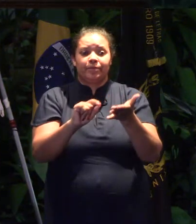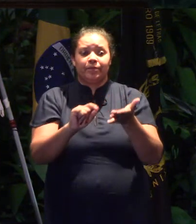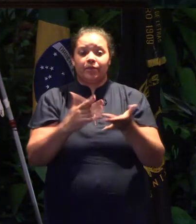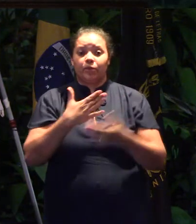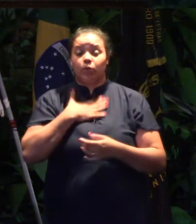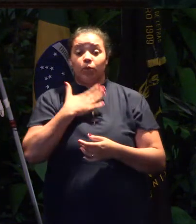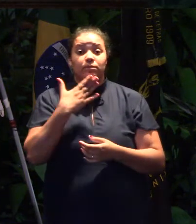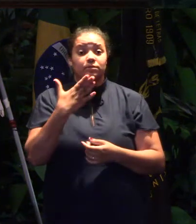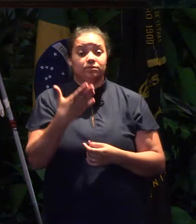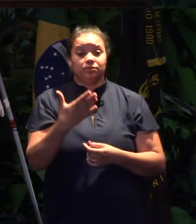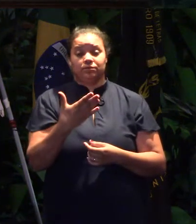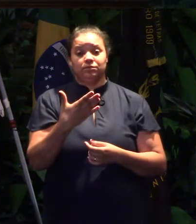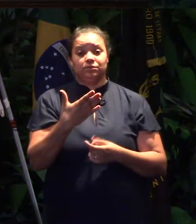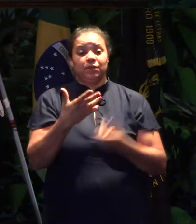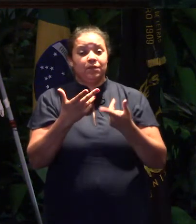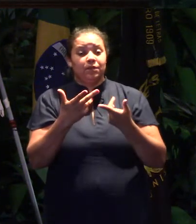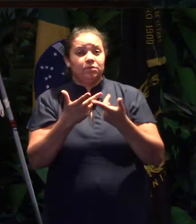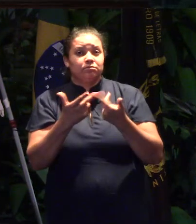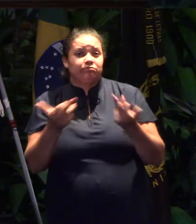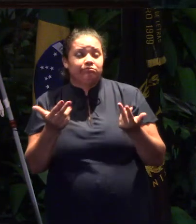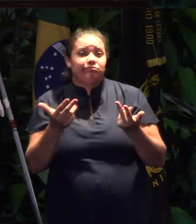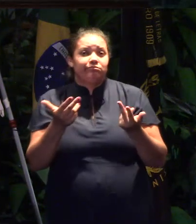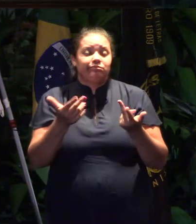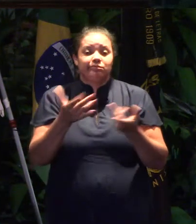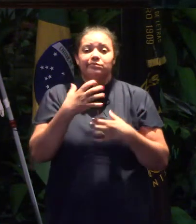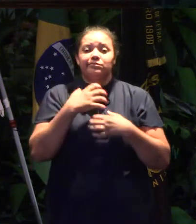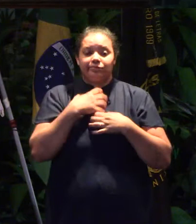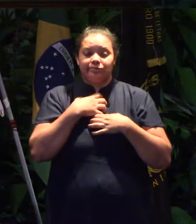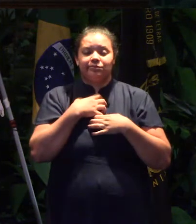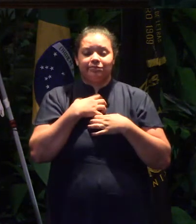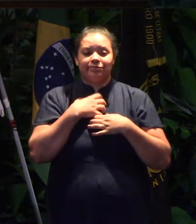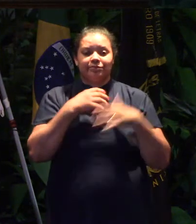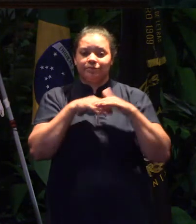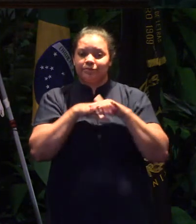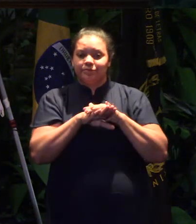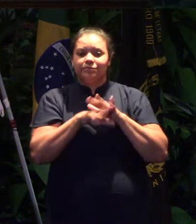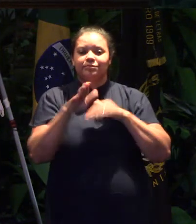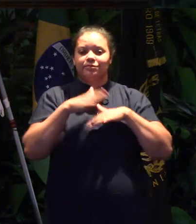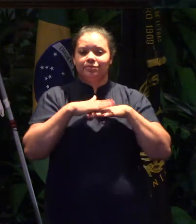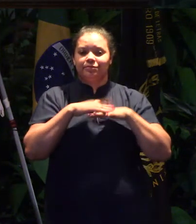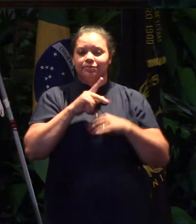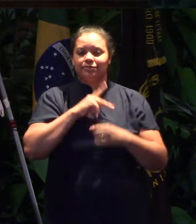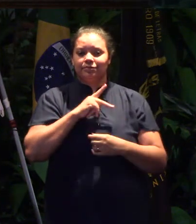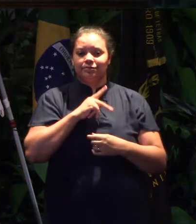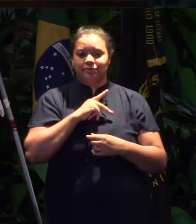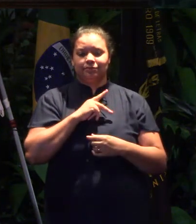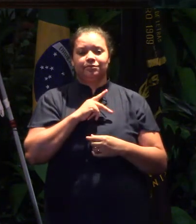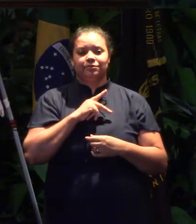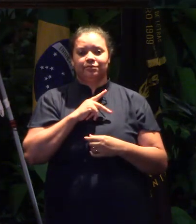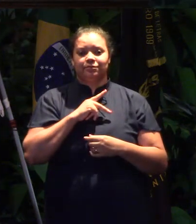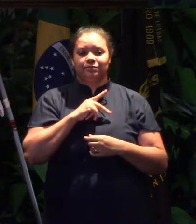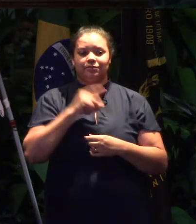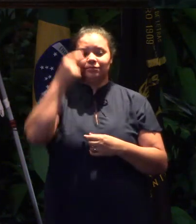a surpresa dessas pequenas peças artísticas, as quais só adquiriam sua efêmera existência dentro